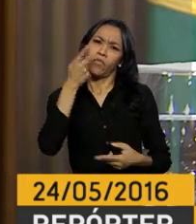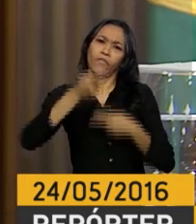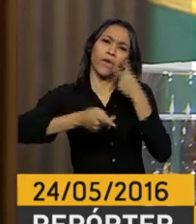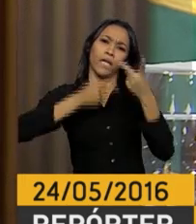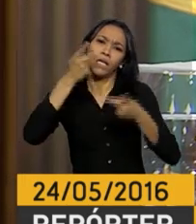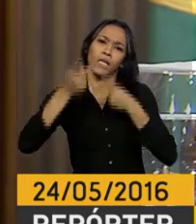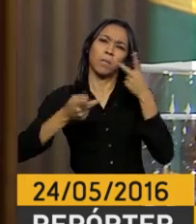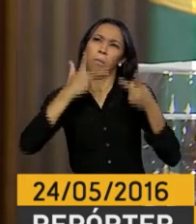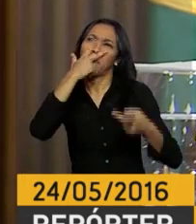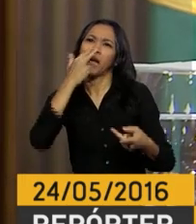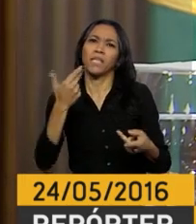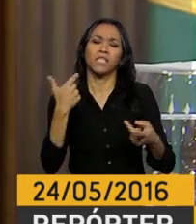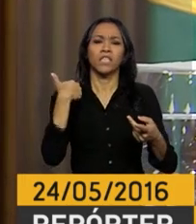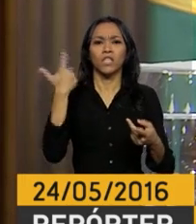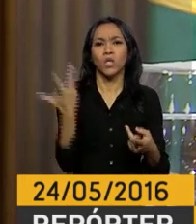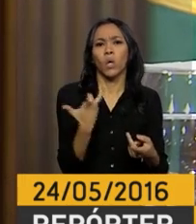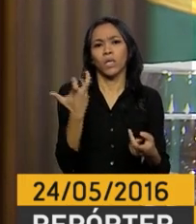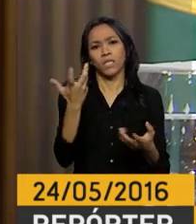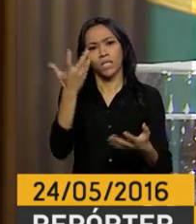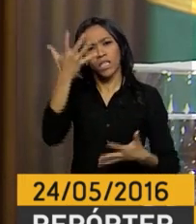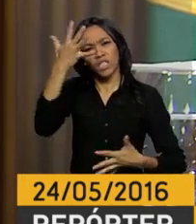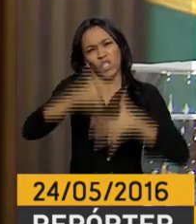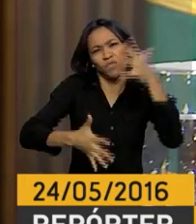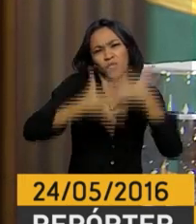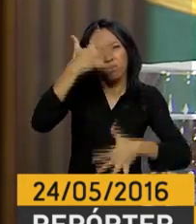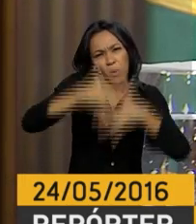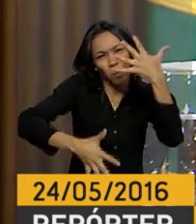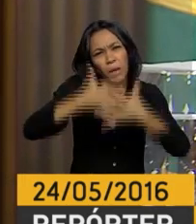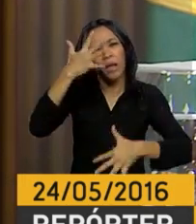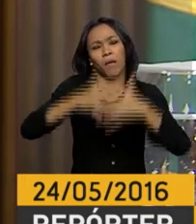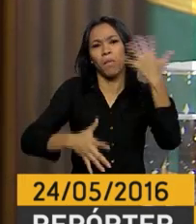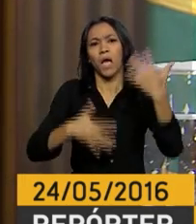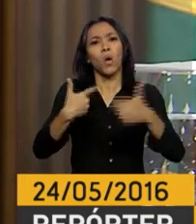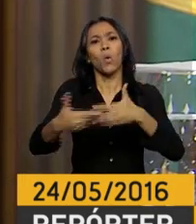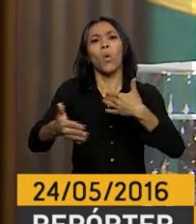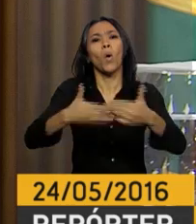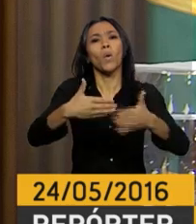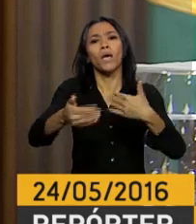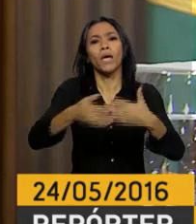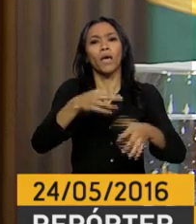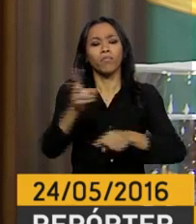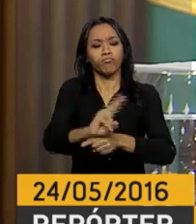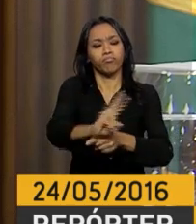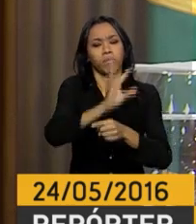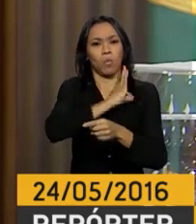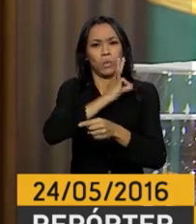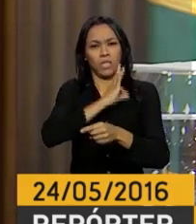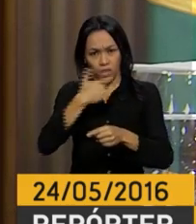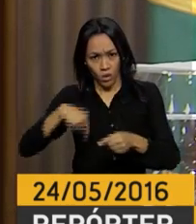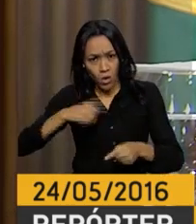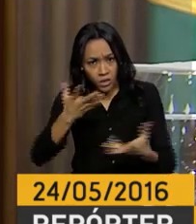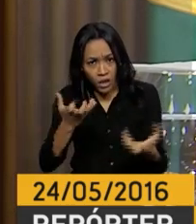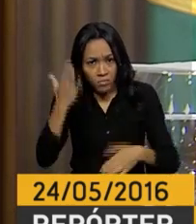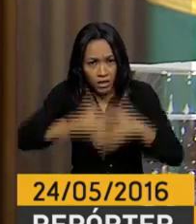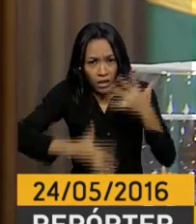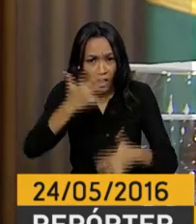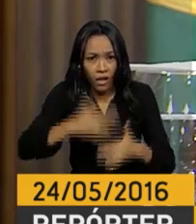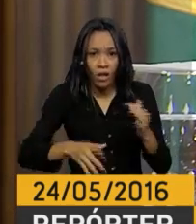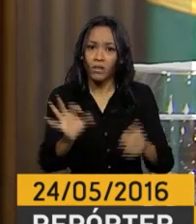de eliminar ou dificultar qualquer investigação apuratória. Ora bem, isto